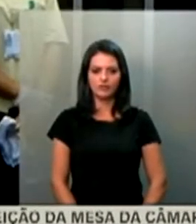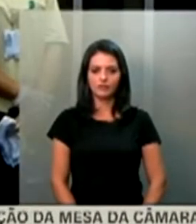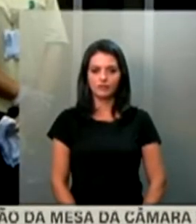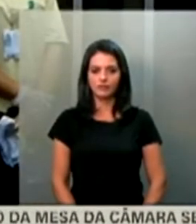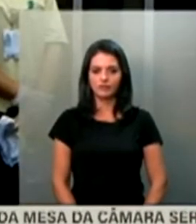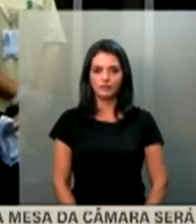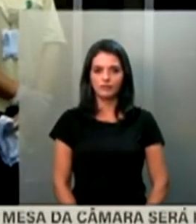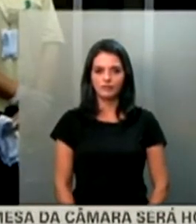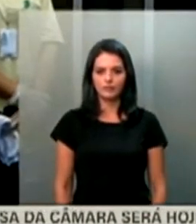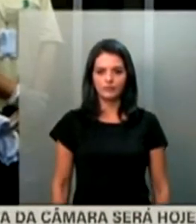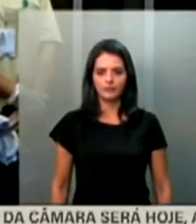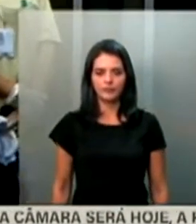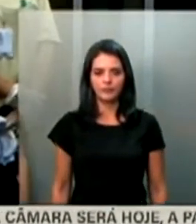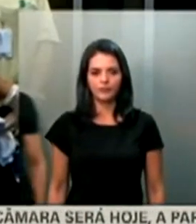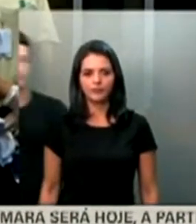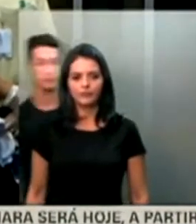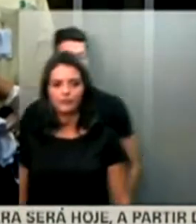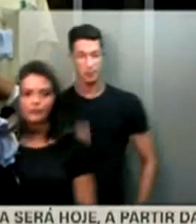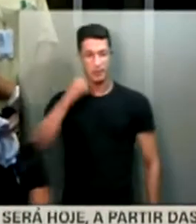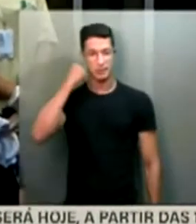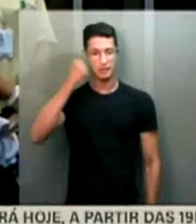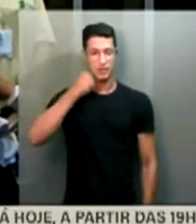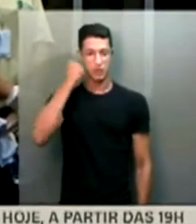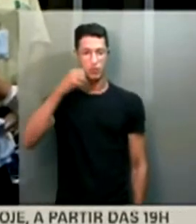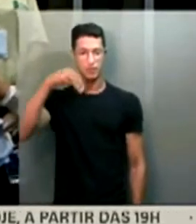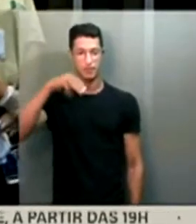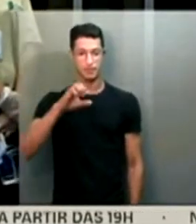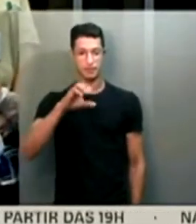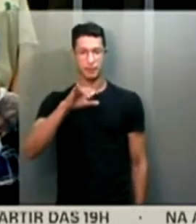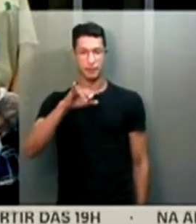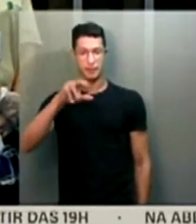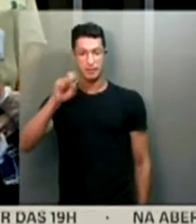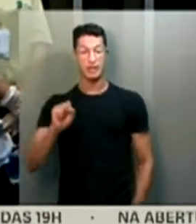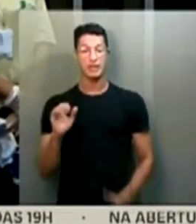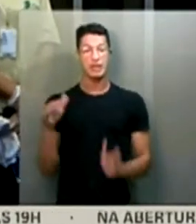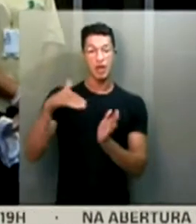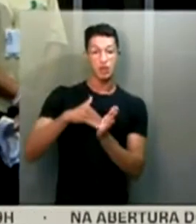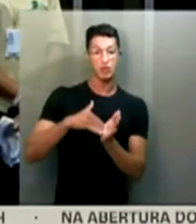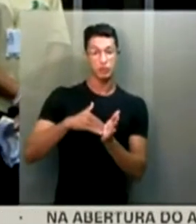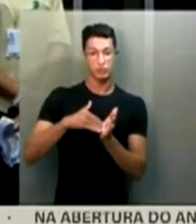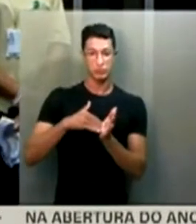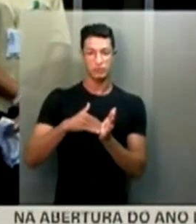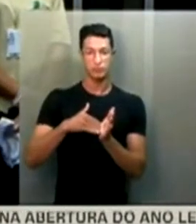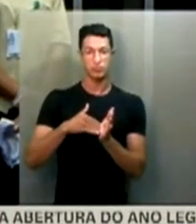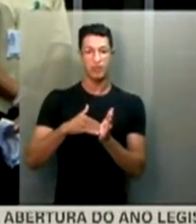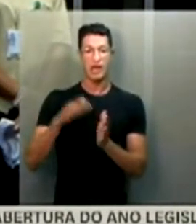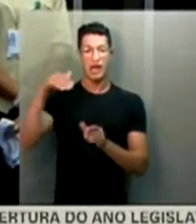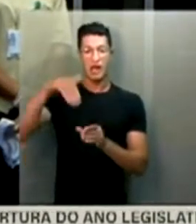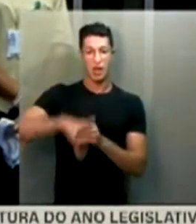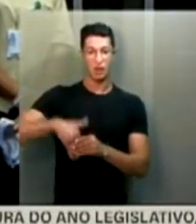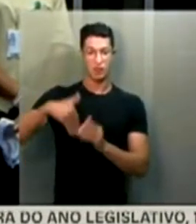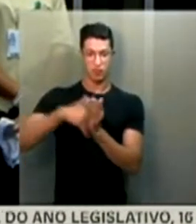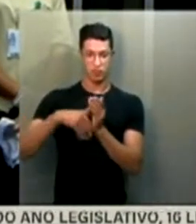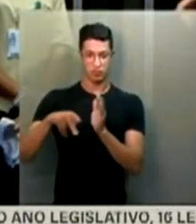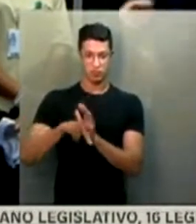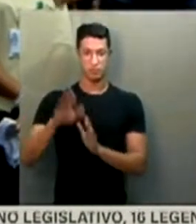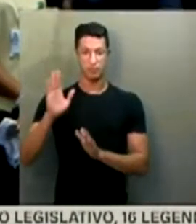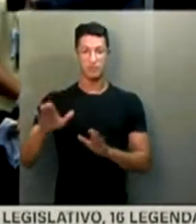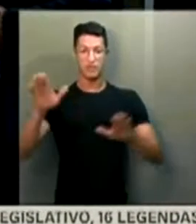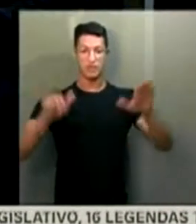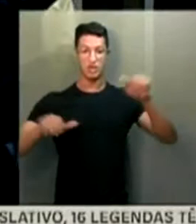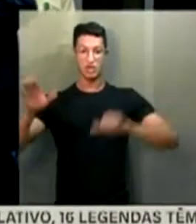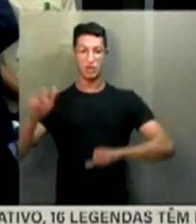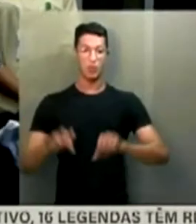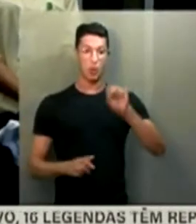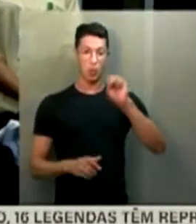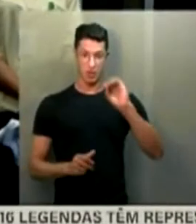senador Messias de Jesus, é o último parlamentar a exercer o direito de voto. Foram chamados